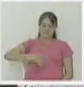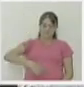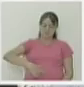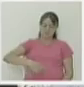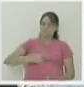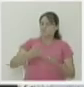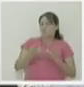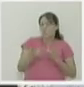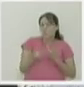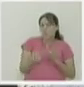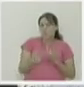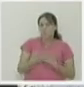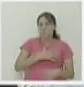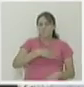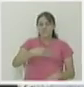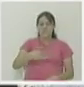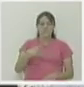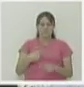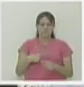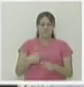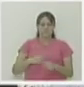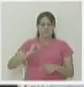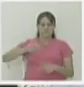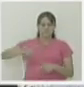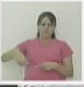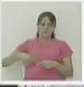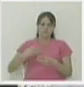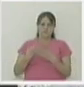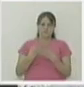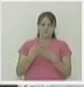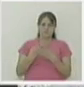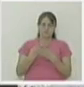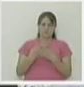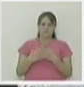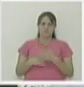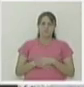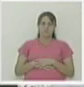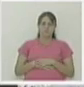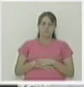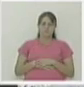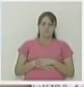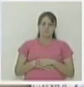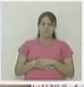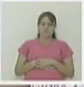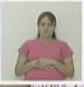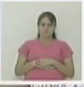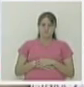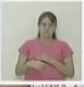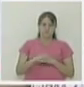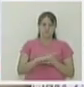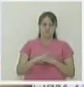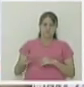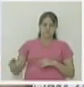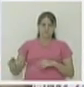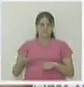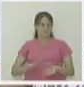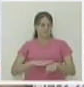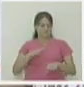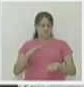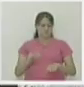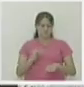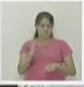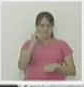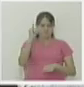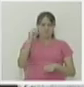Deus, porque para os judeus, o nome era a coisa mais importante, definia